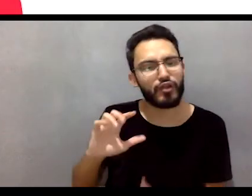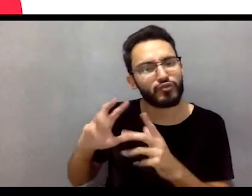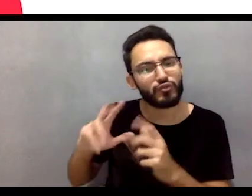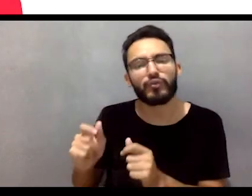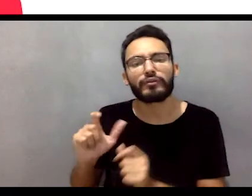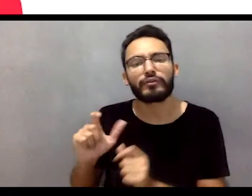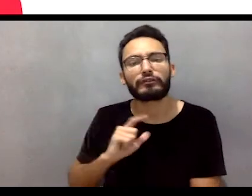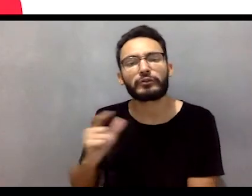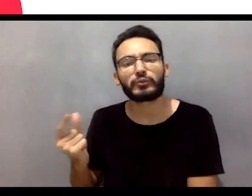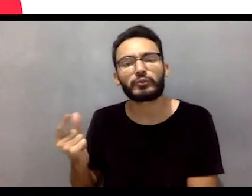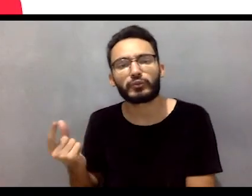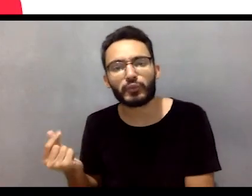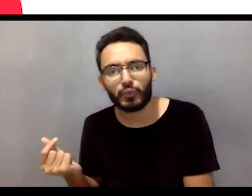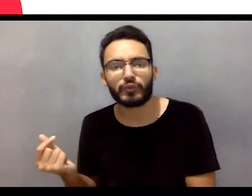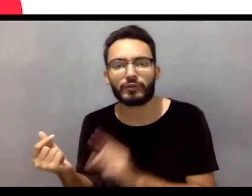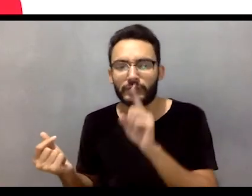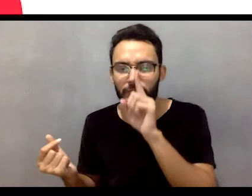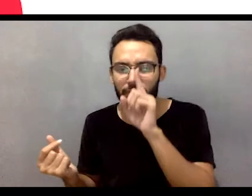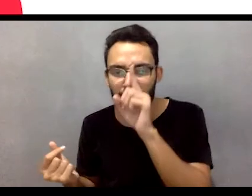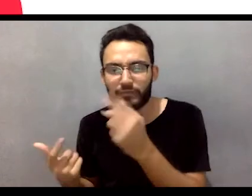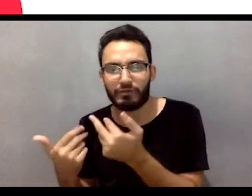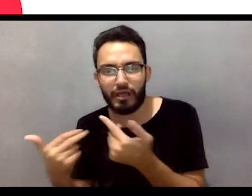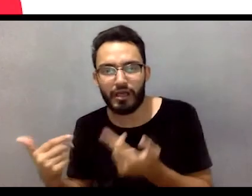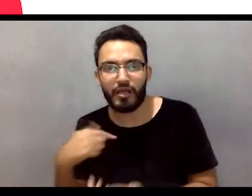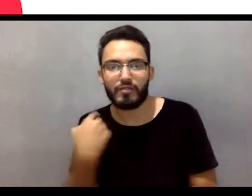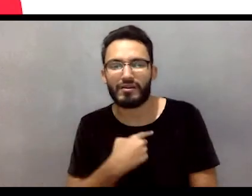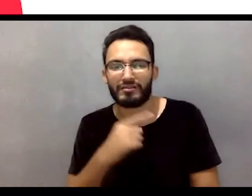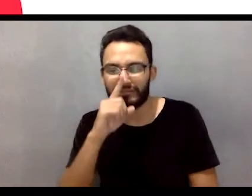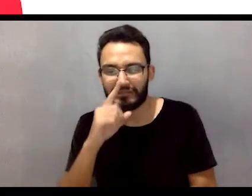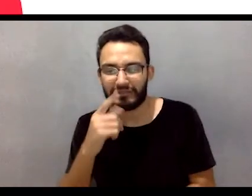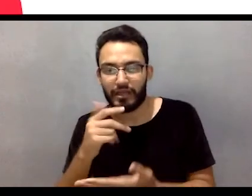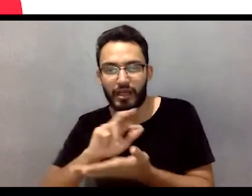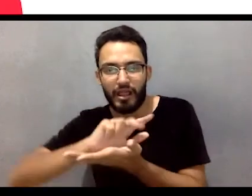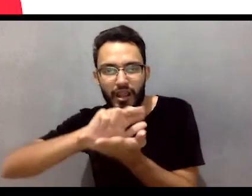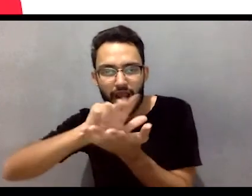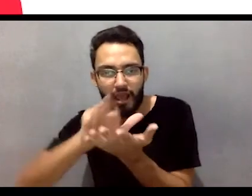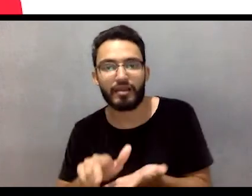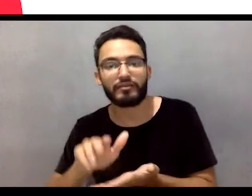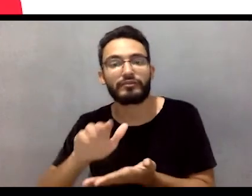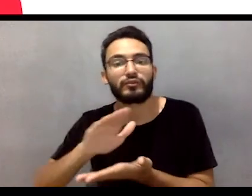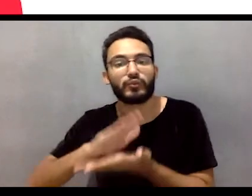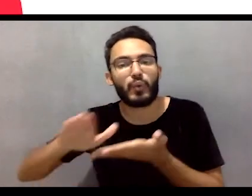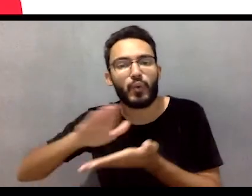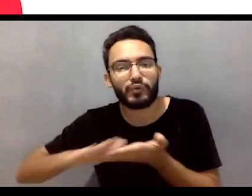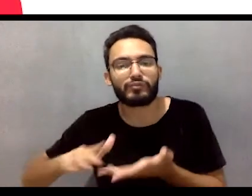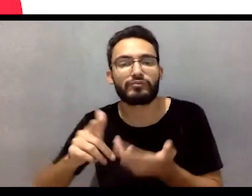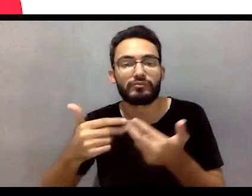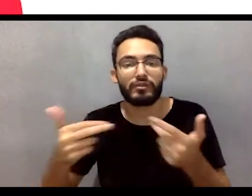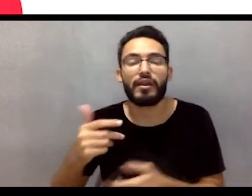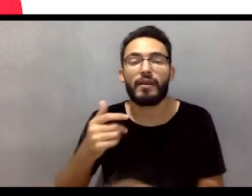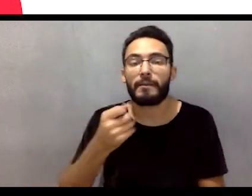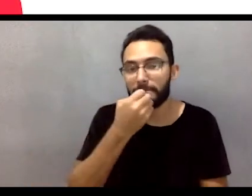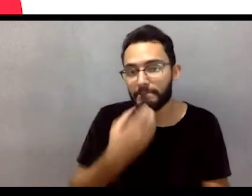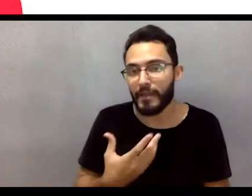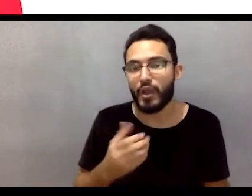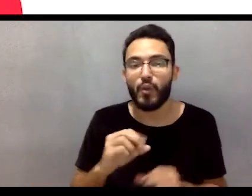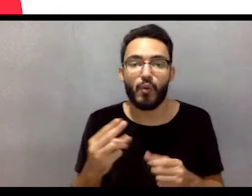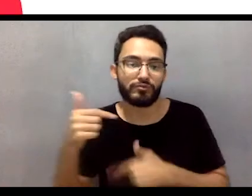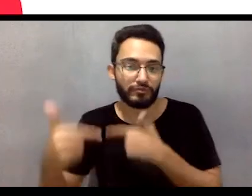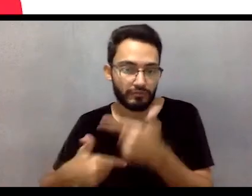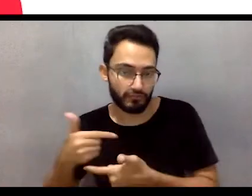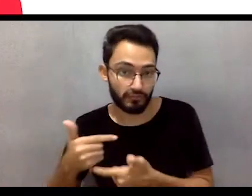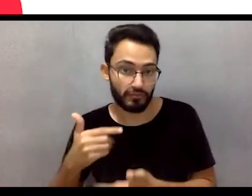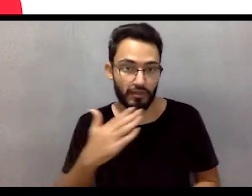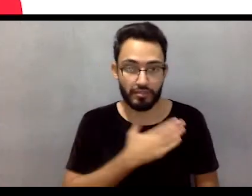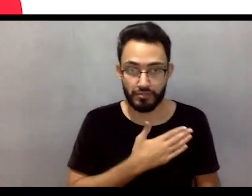investimentos necessários e os riscos envolvidos que a gente tem para a aquisição desse bem ou serviço. Então, a gente pega o